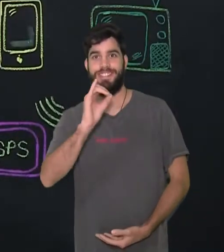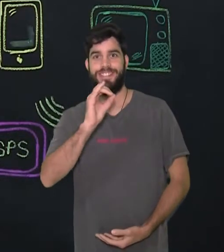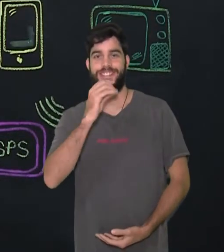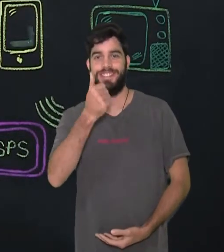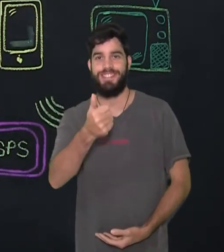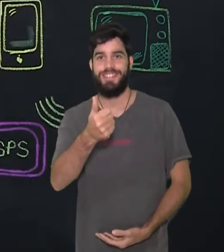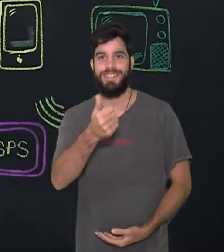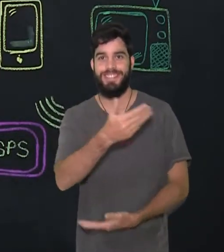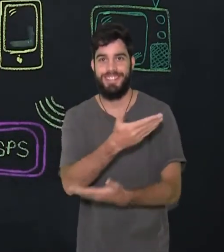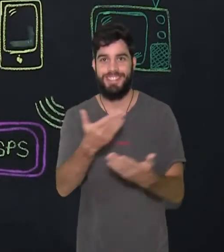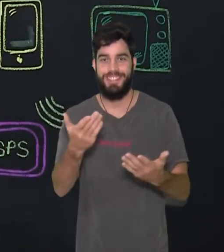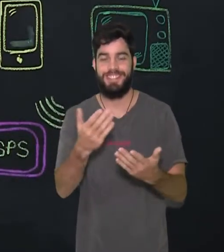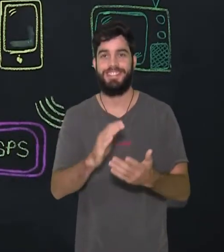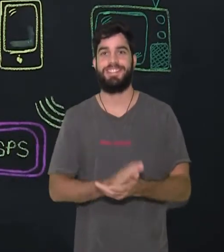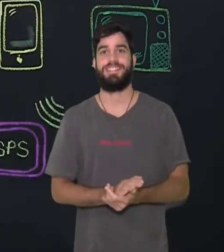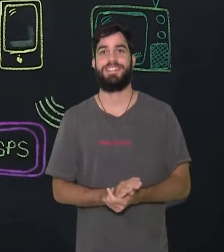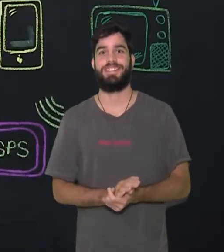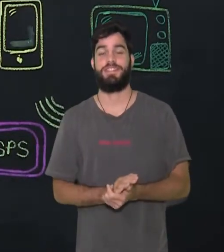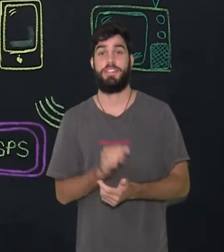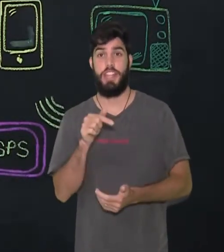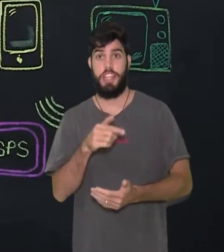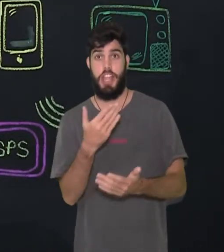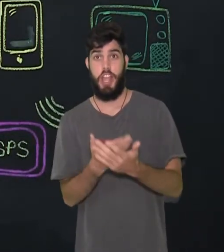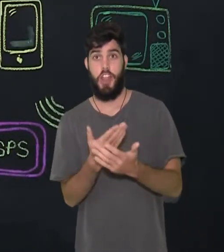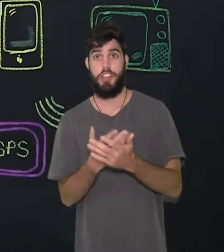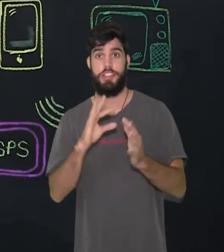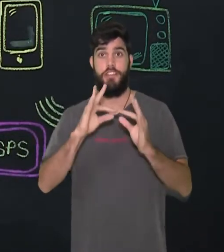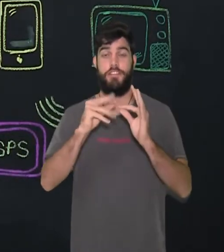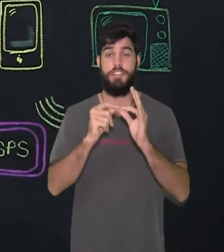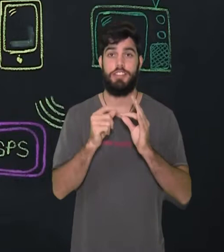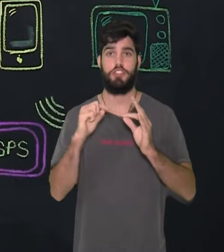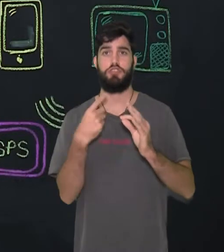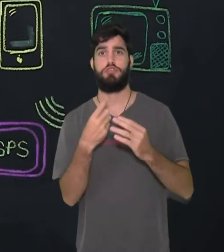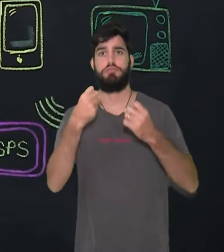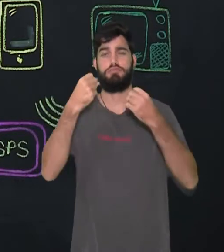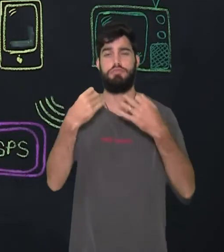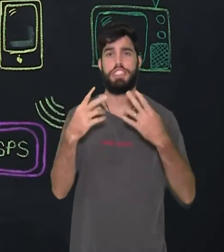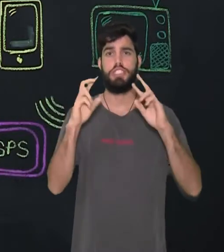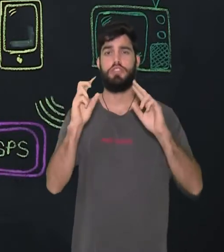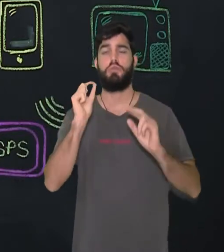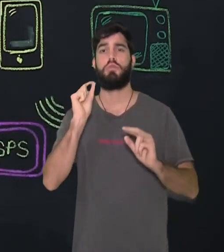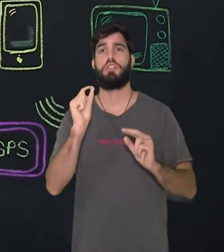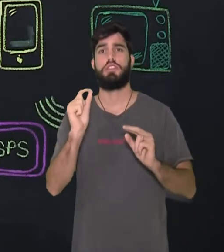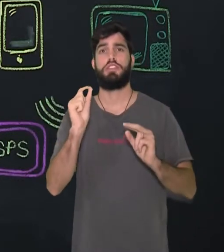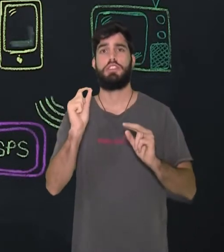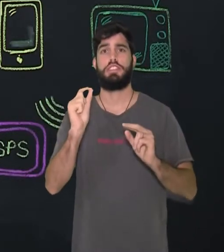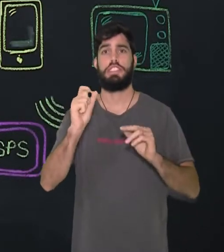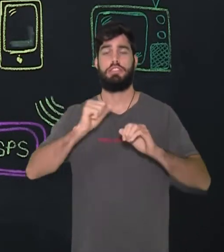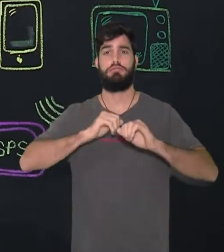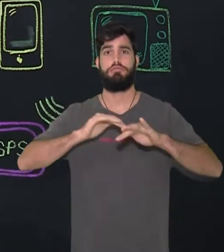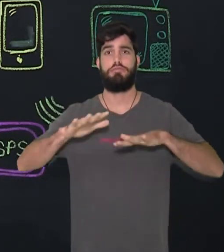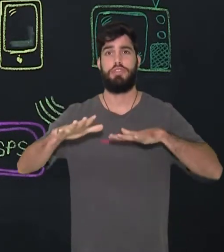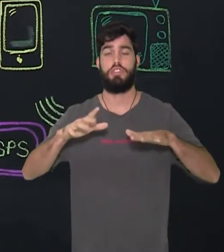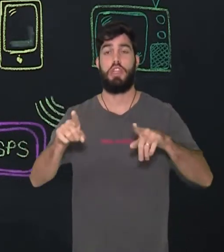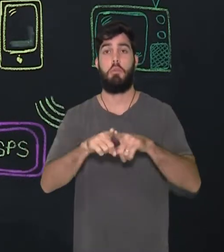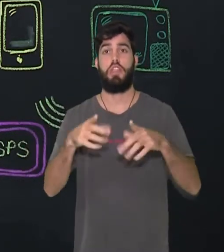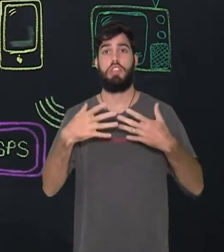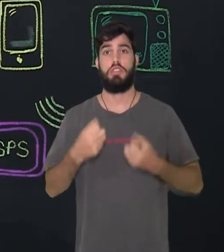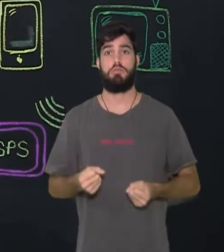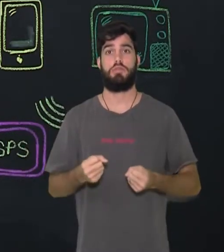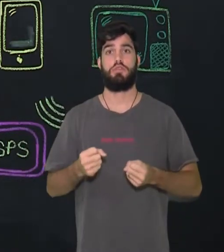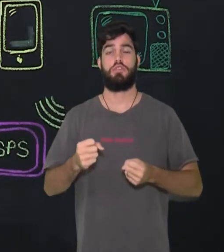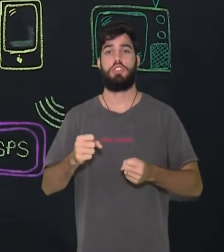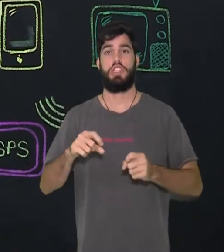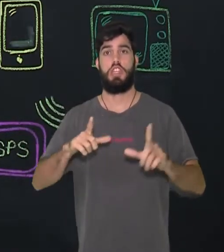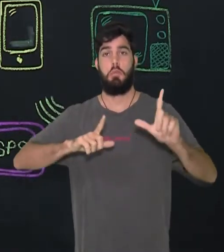queridos, tudo bem com vocês? Nessa nossa aula de física nós vamos conversar sobre mecanismos de transmissão e recepção de imagem